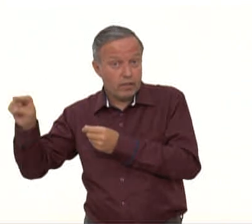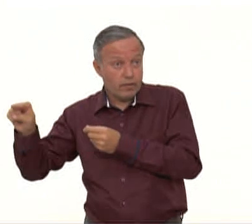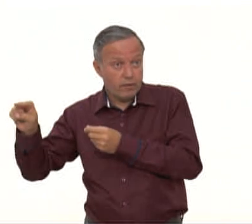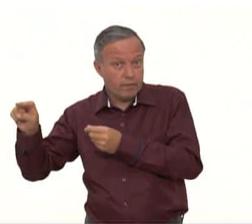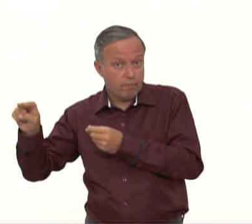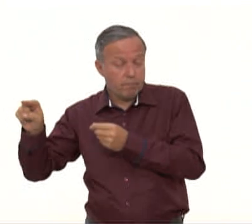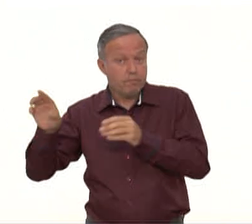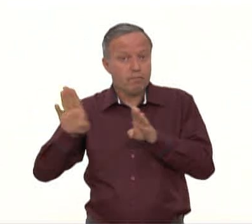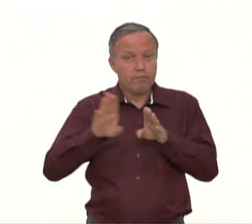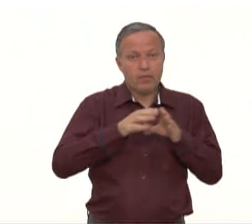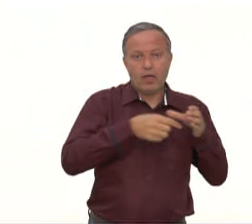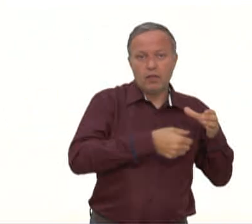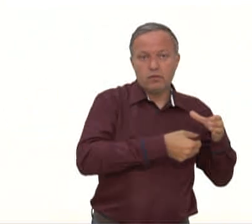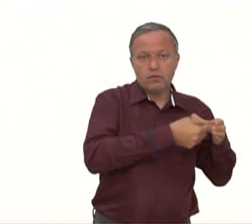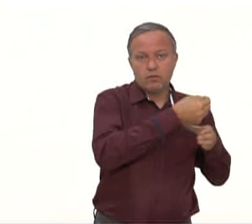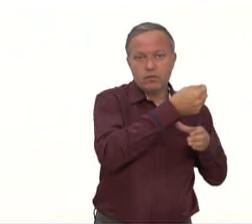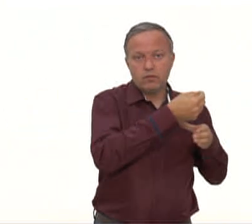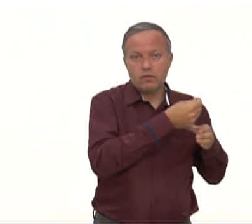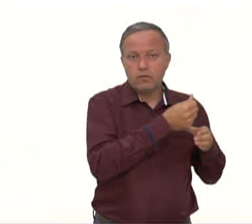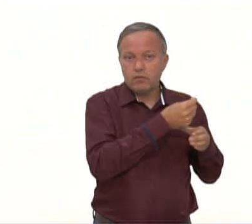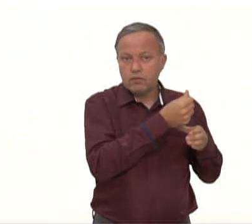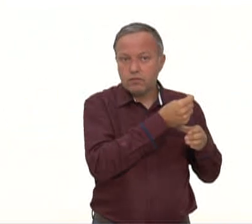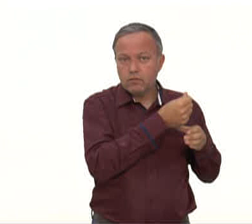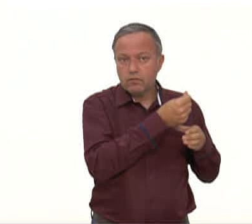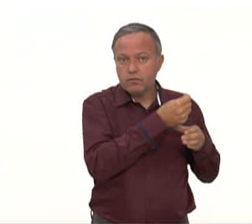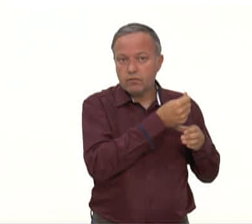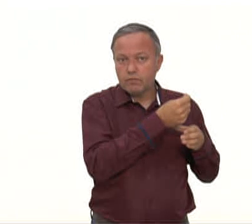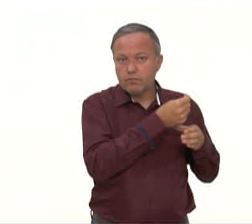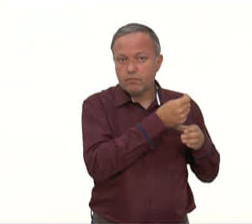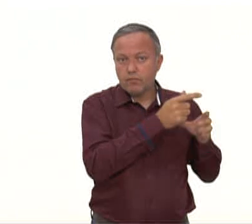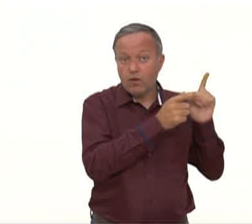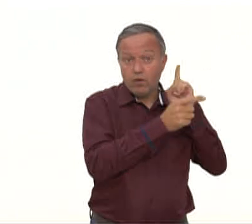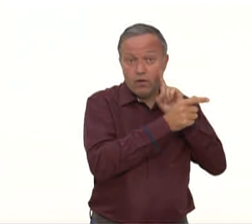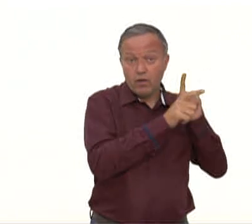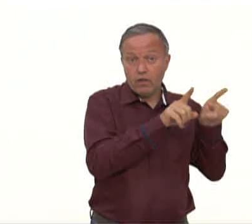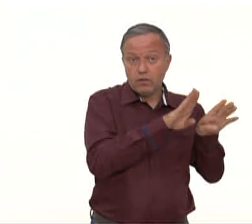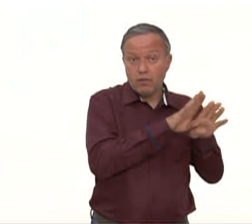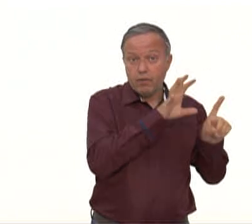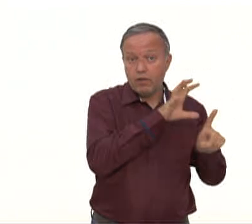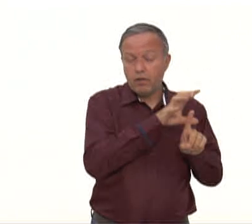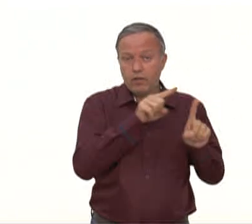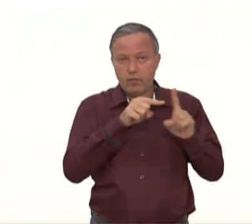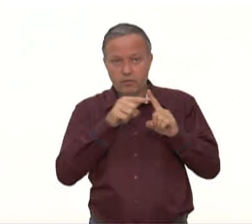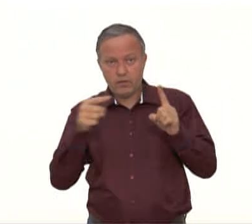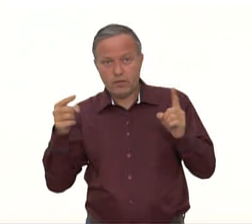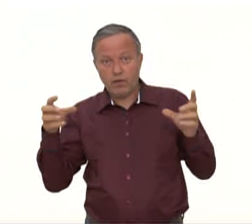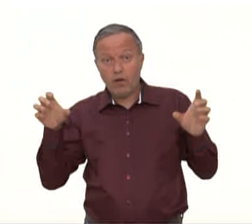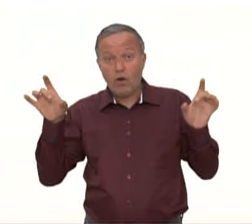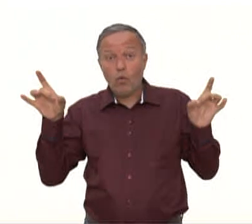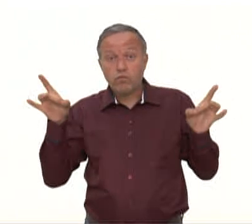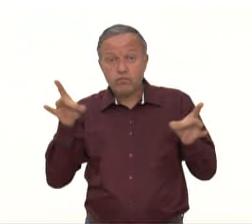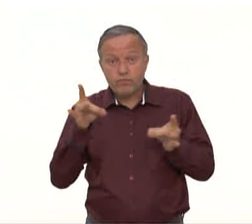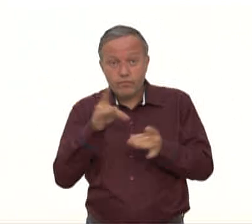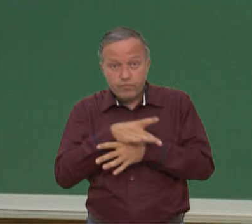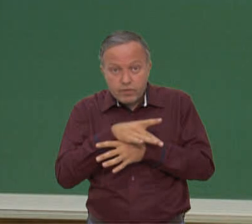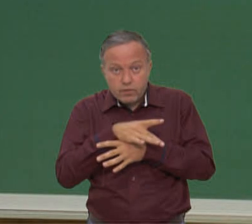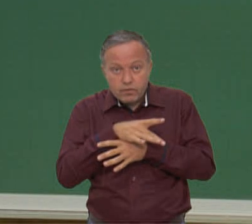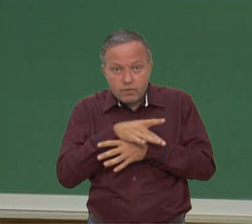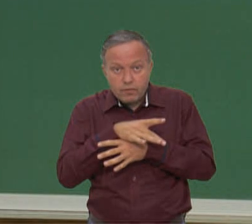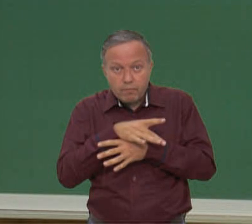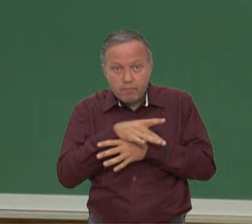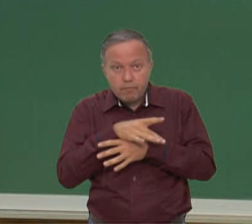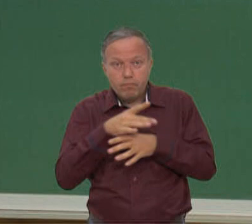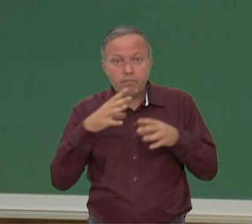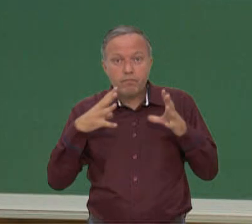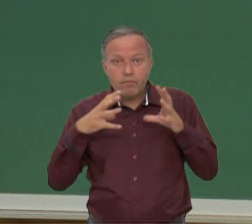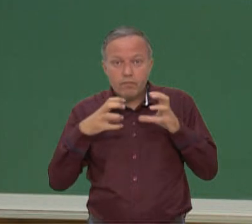economia capitalista. Entretanto, com o fim da Guerra Fria, esse antagonismo é visto sobre um novo eixo. Qual